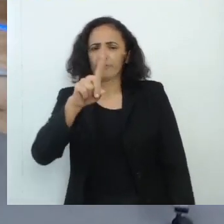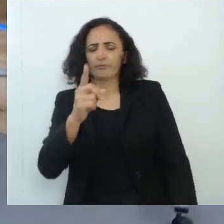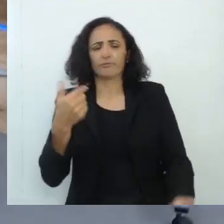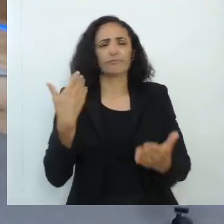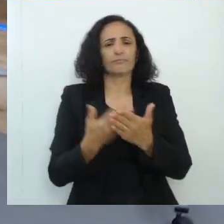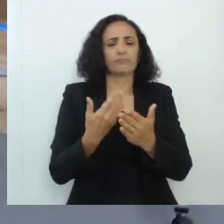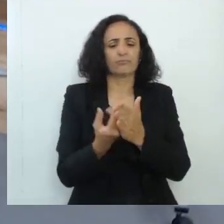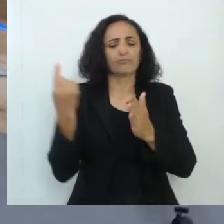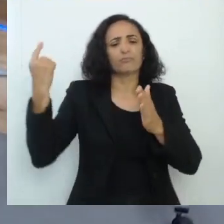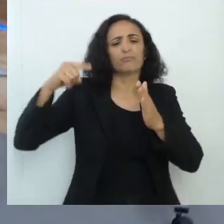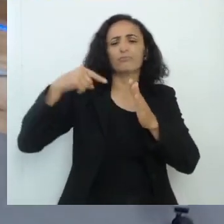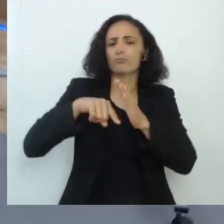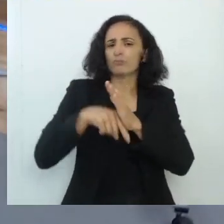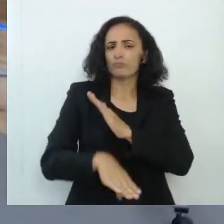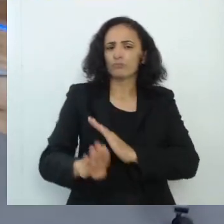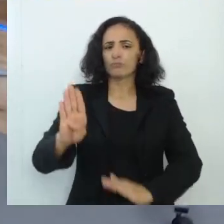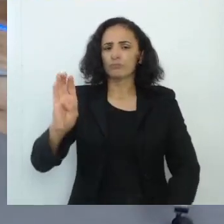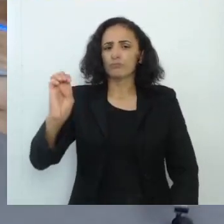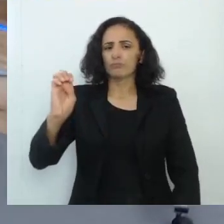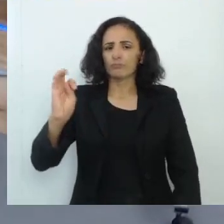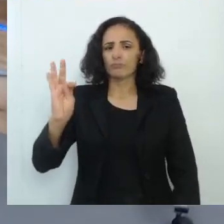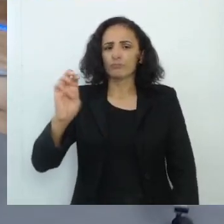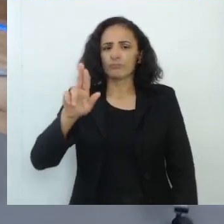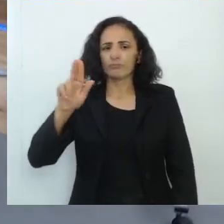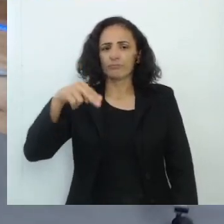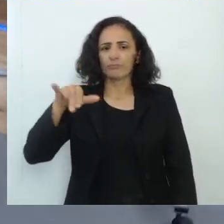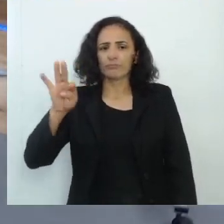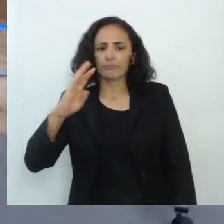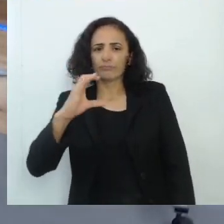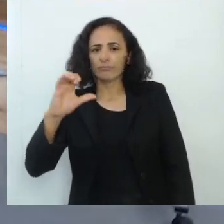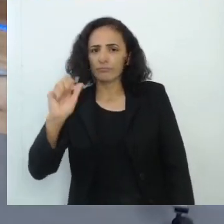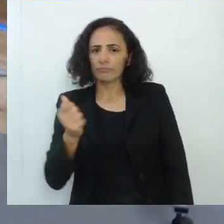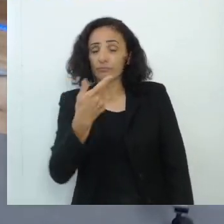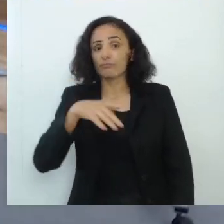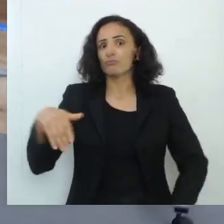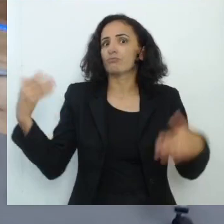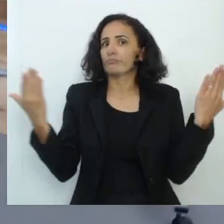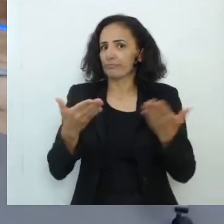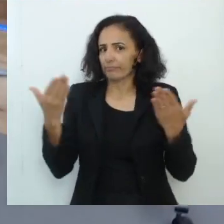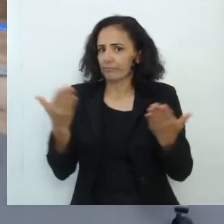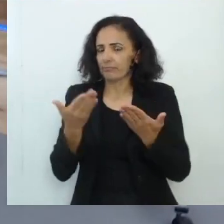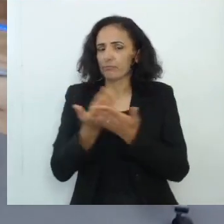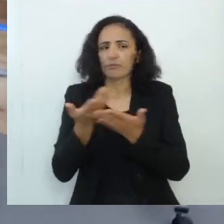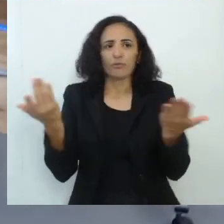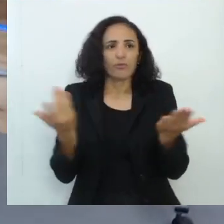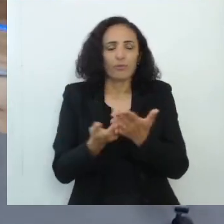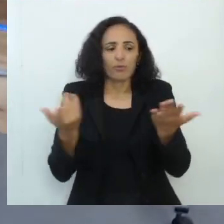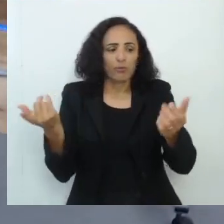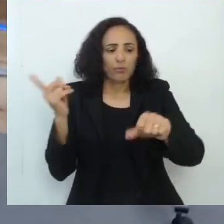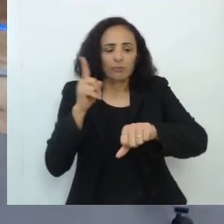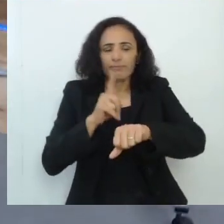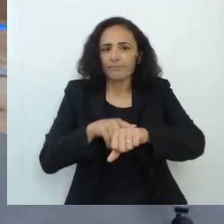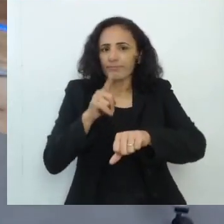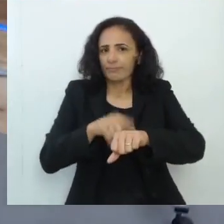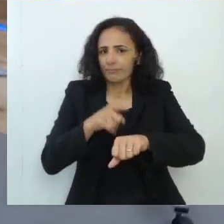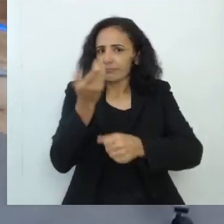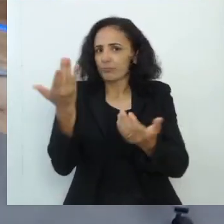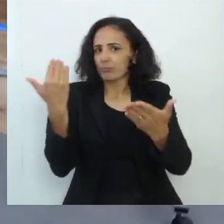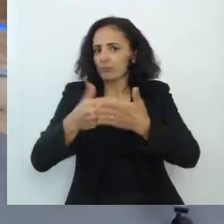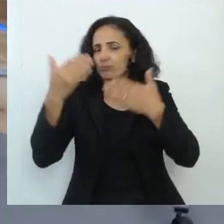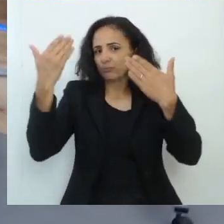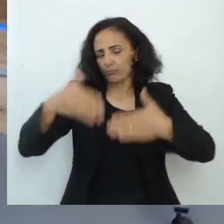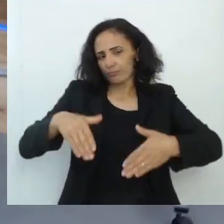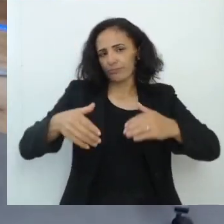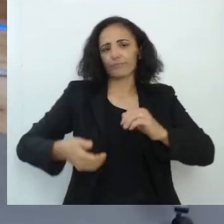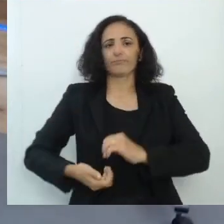ênfase em botânica agora, porque lembrem que, ó, a partir de hoje é contagem regressiva para o seriado 2.